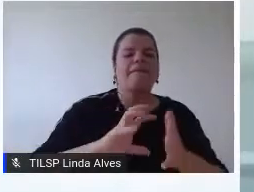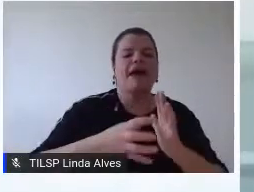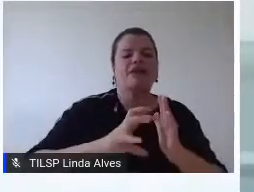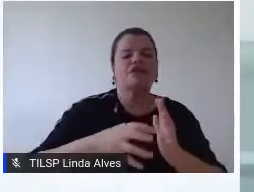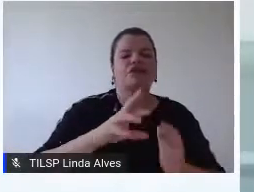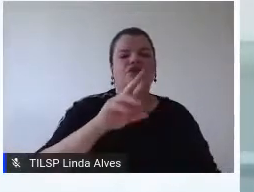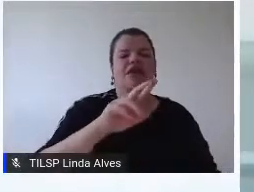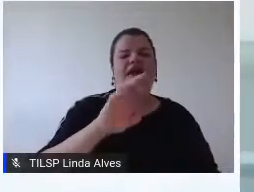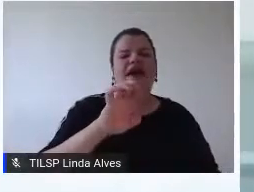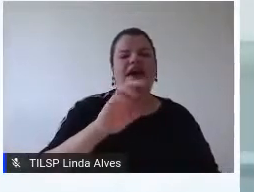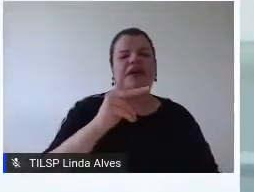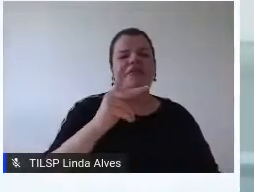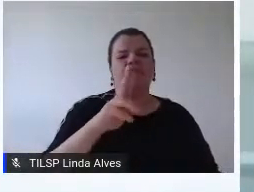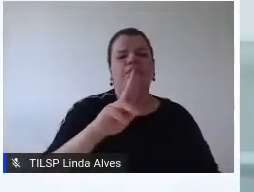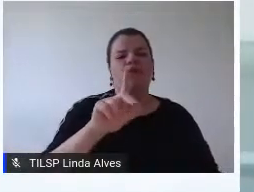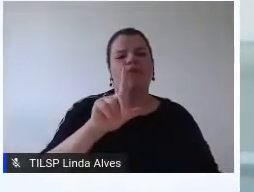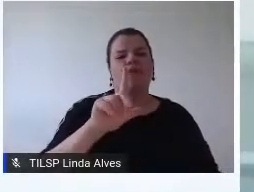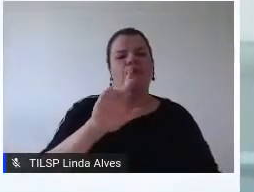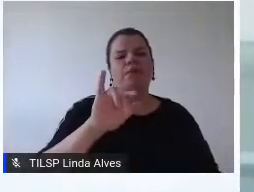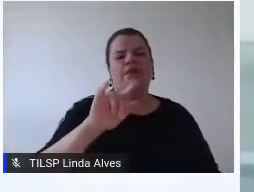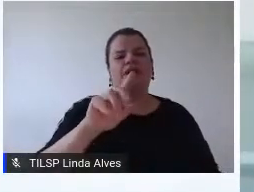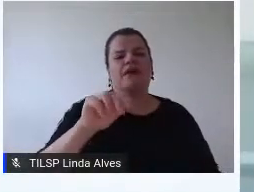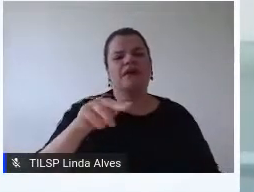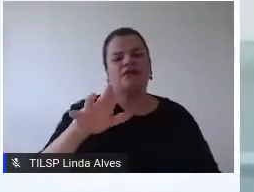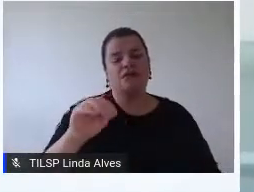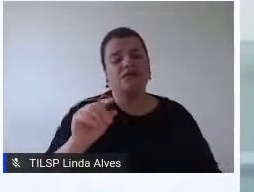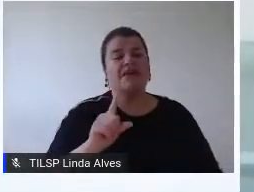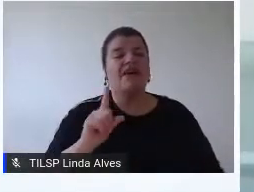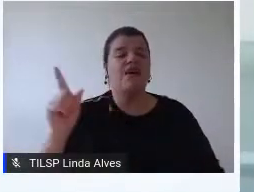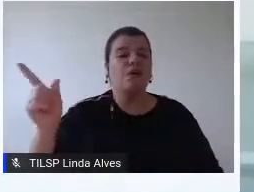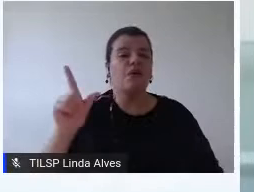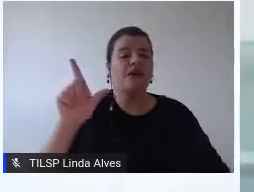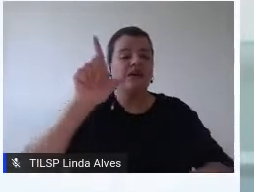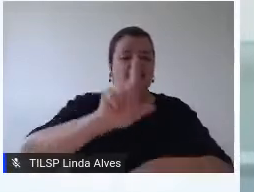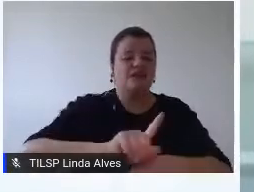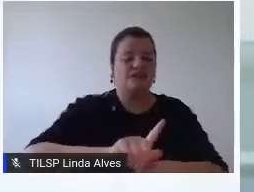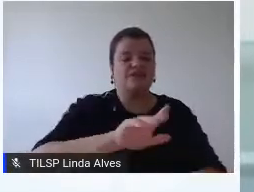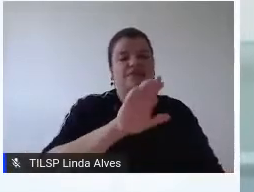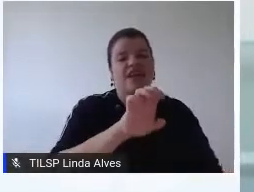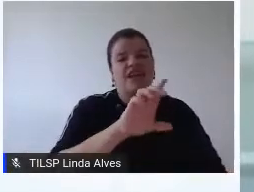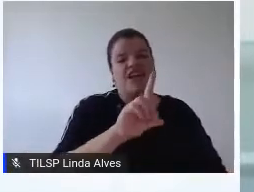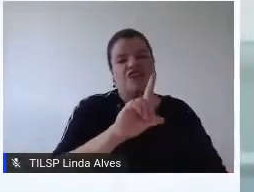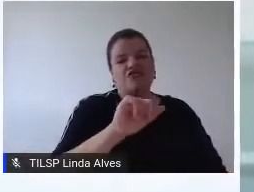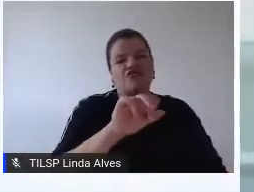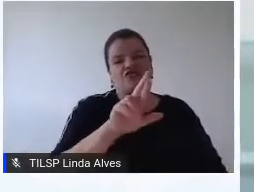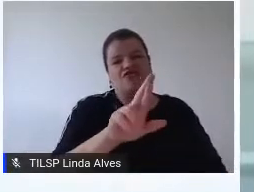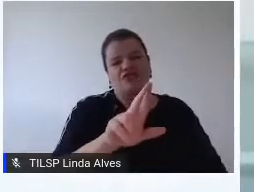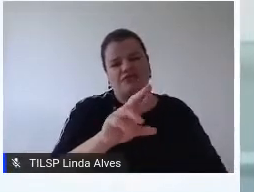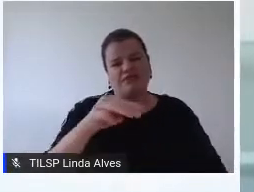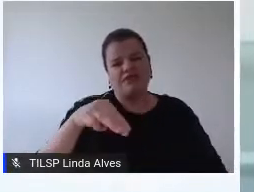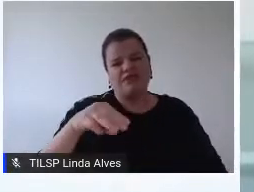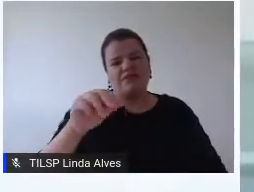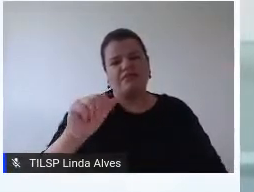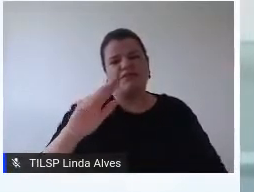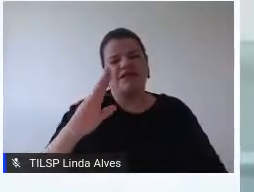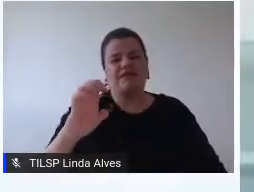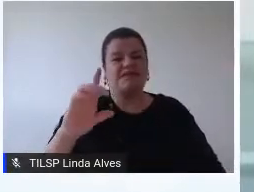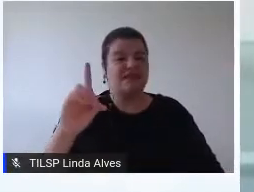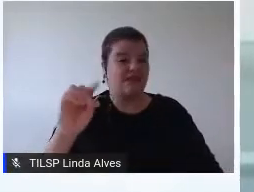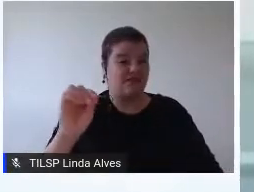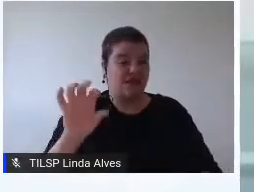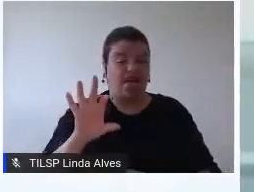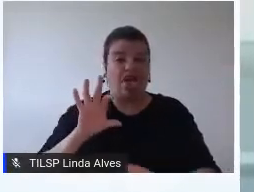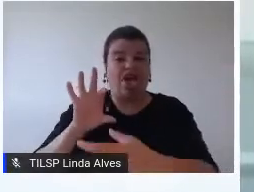Igreja Universal. O líder máximo da Igreja Universal é ninguém mais, ninguém menos que Edir Macedo, que é um aliado do presidente